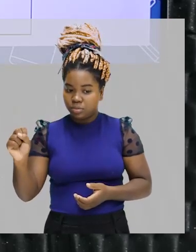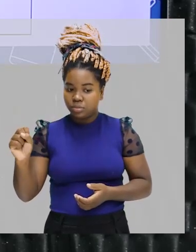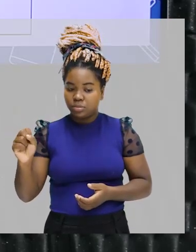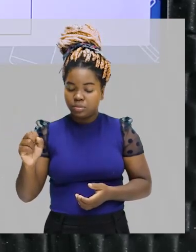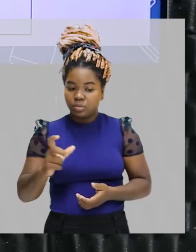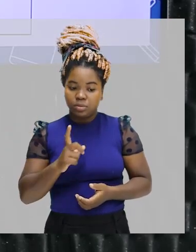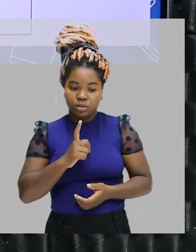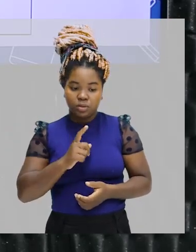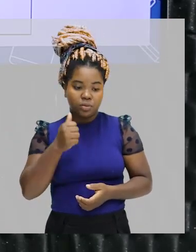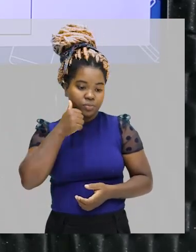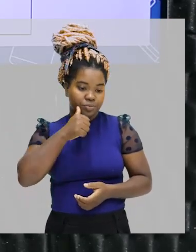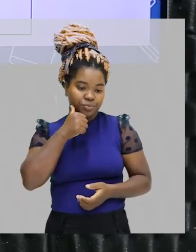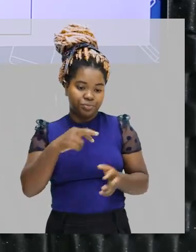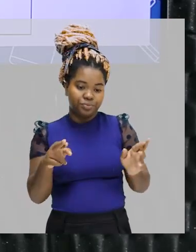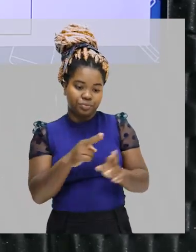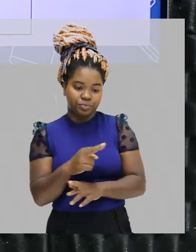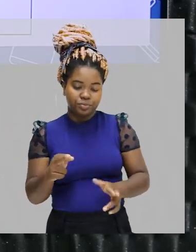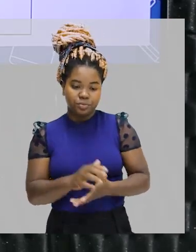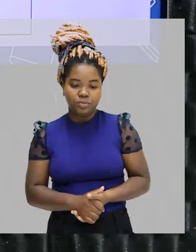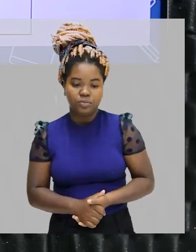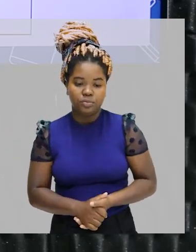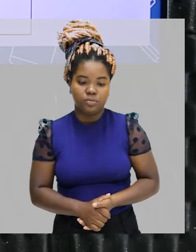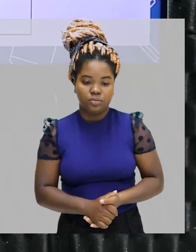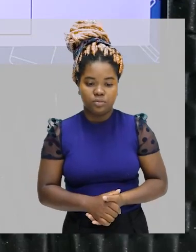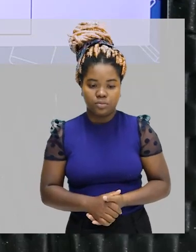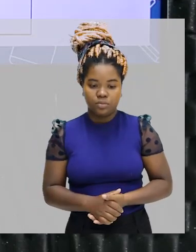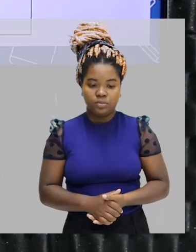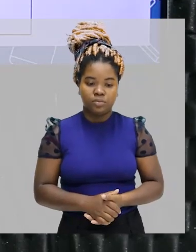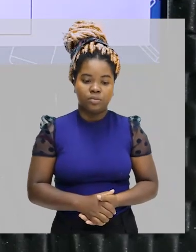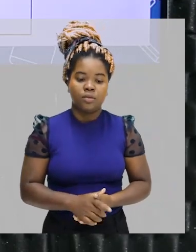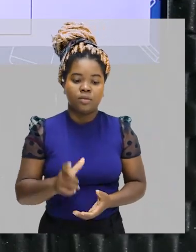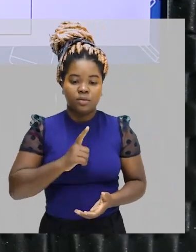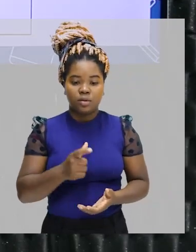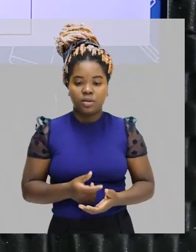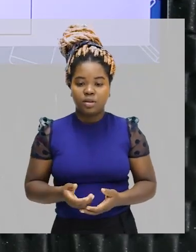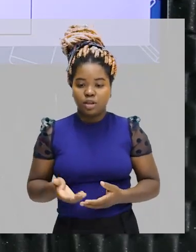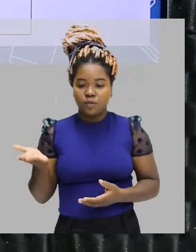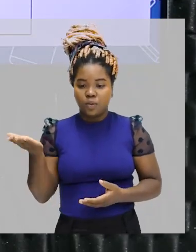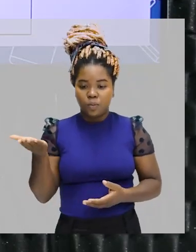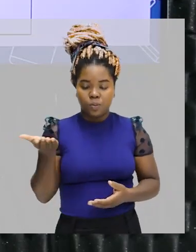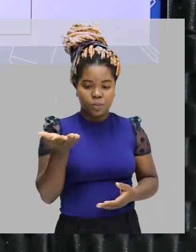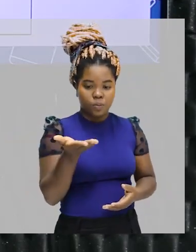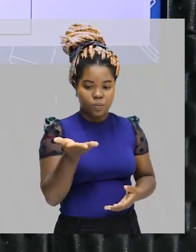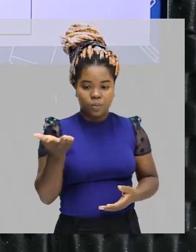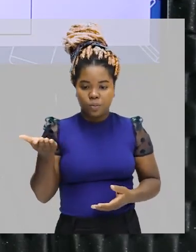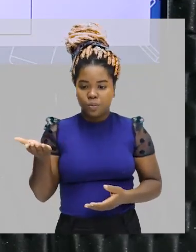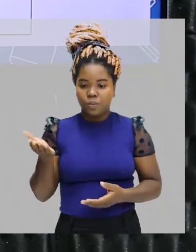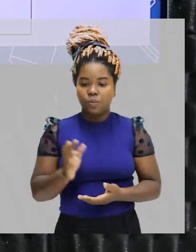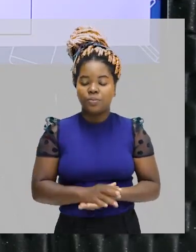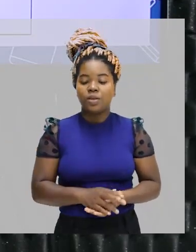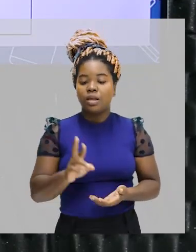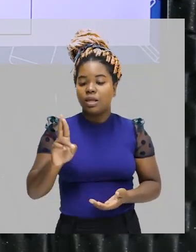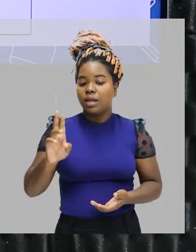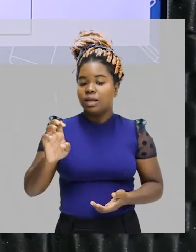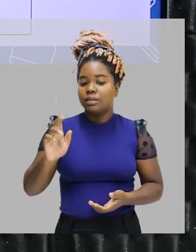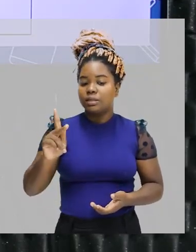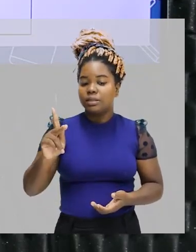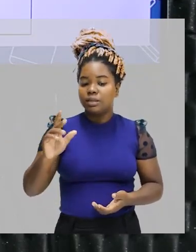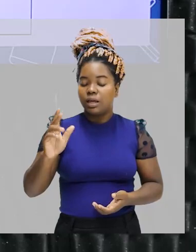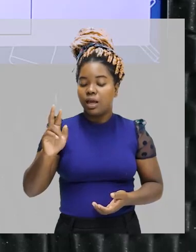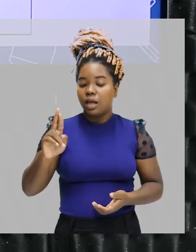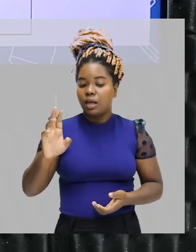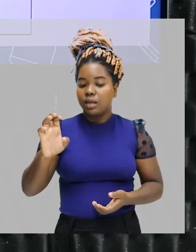ideia de palavra feminina, tá? Waiter é o garçom, waitress é a garçonete.